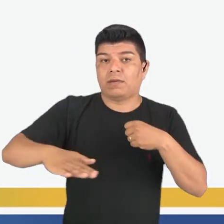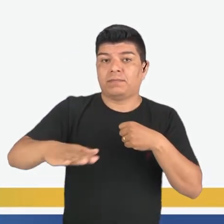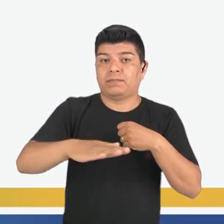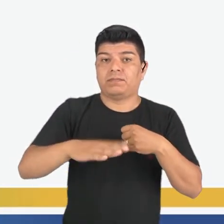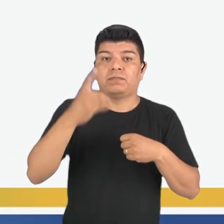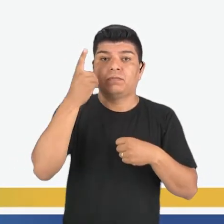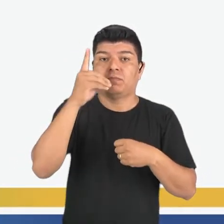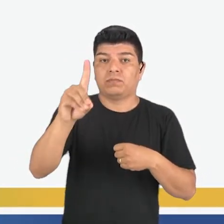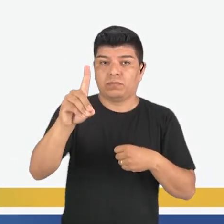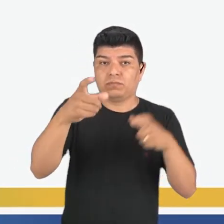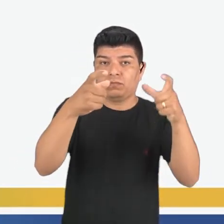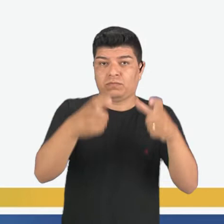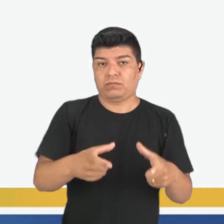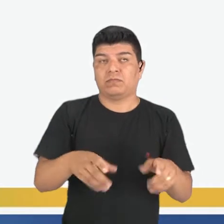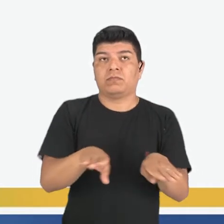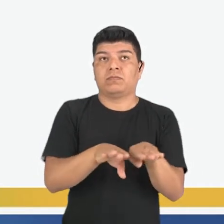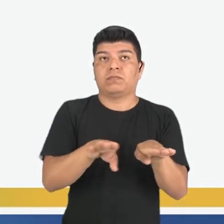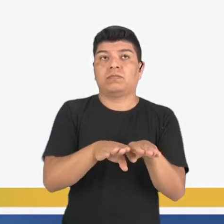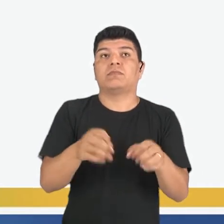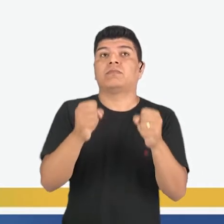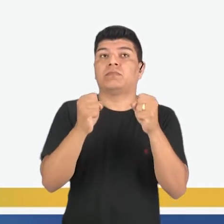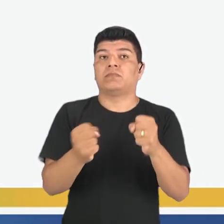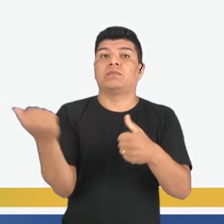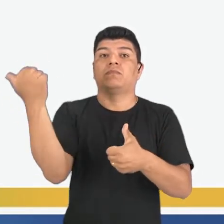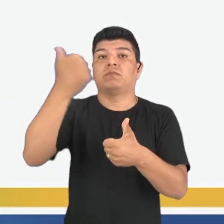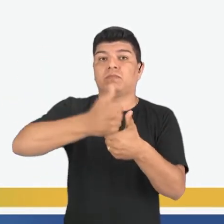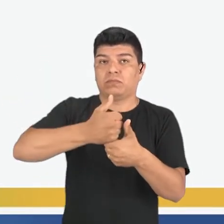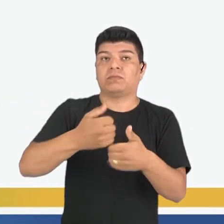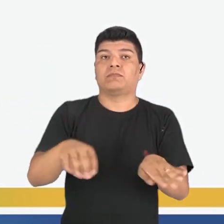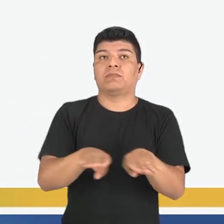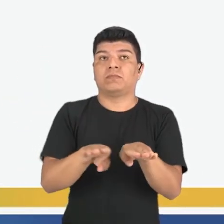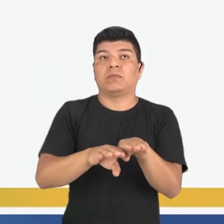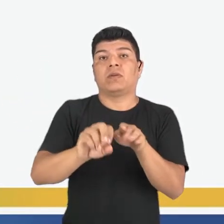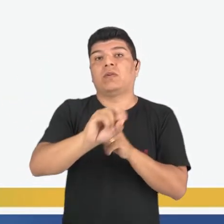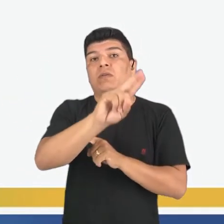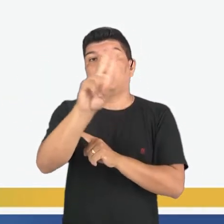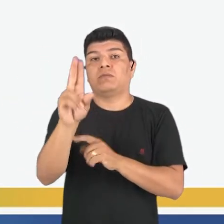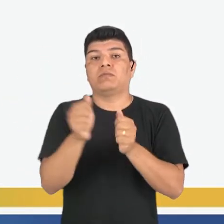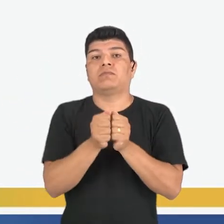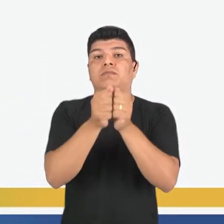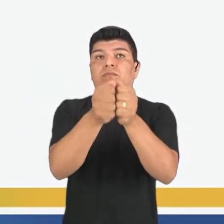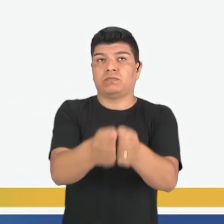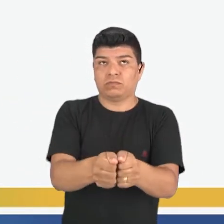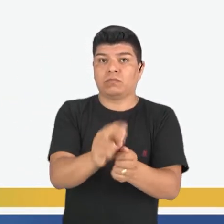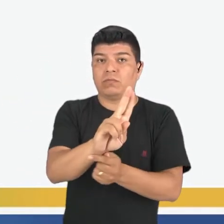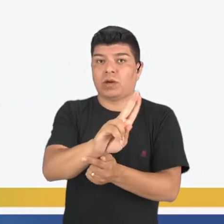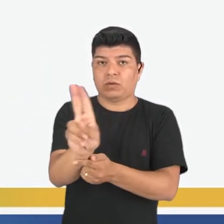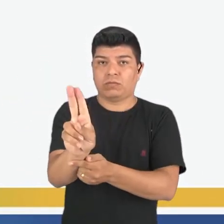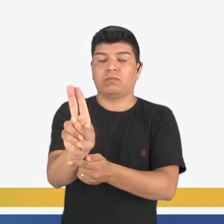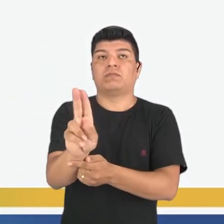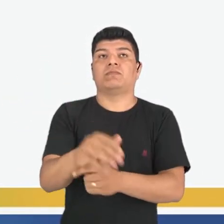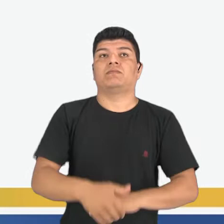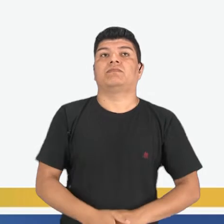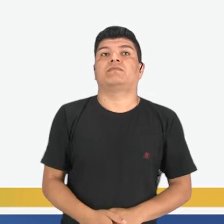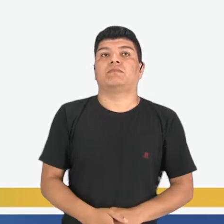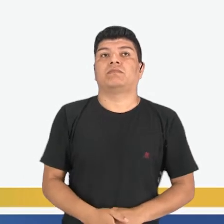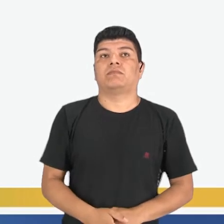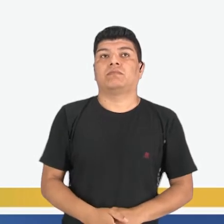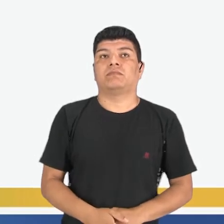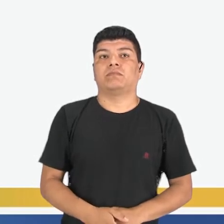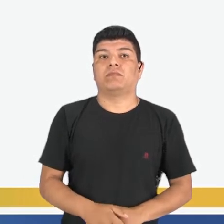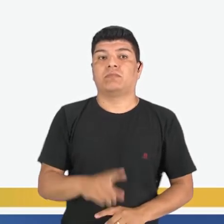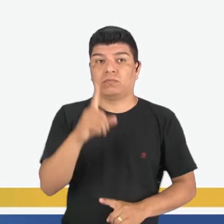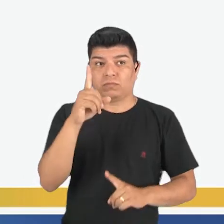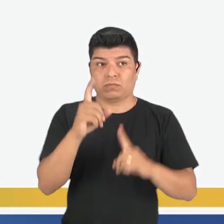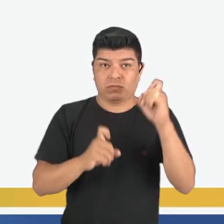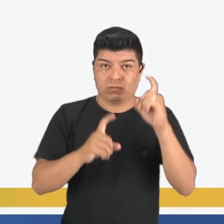da data. Pode também ser substituído ou estar junto ao nome, por expressões